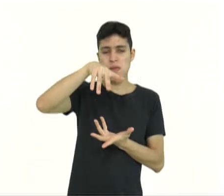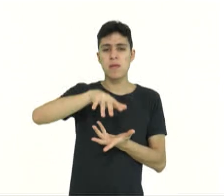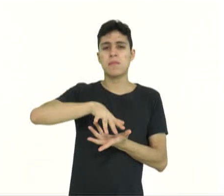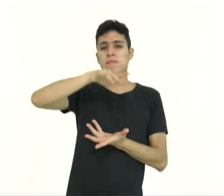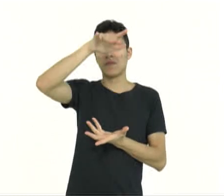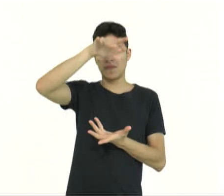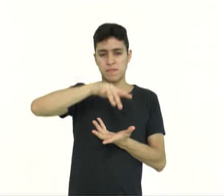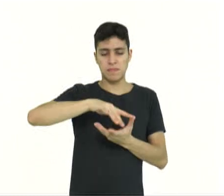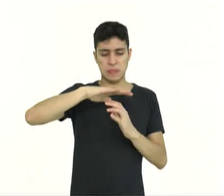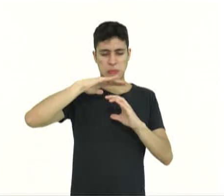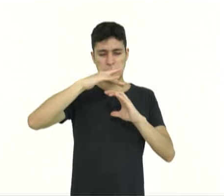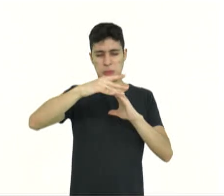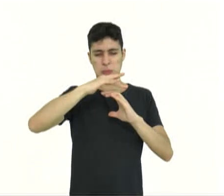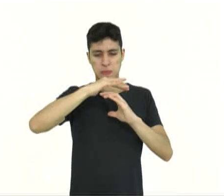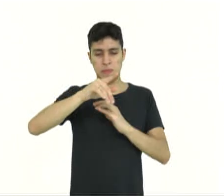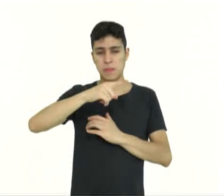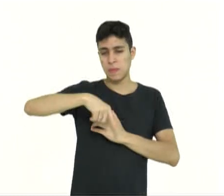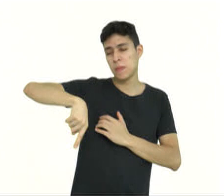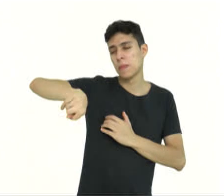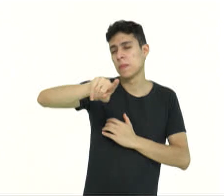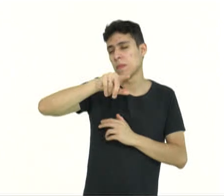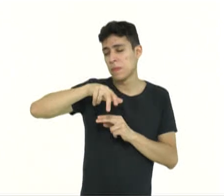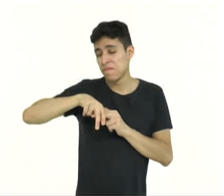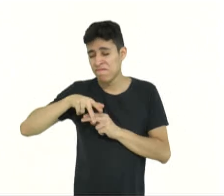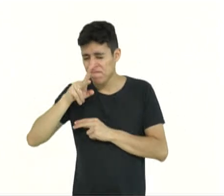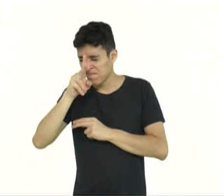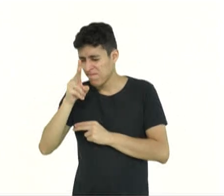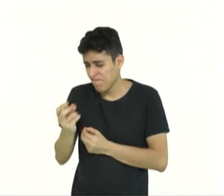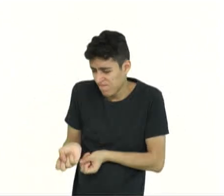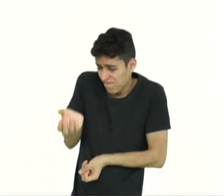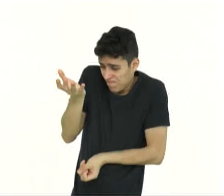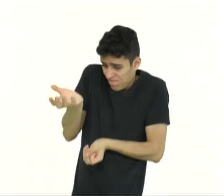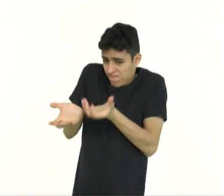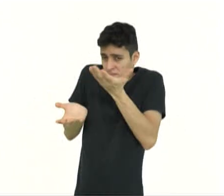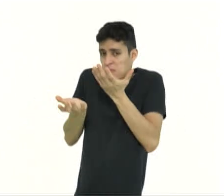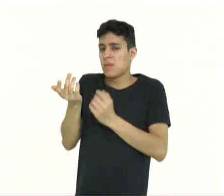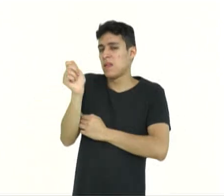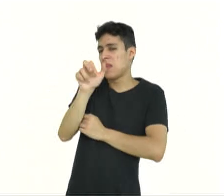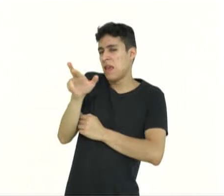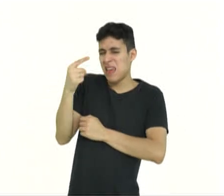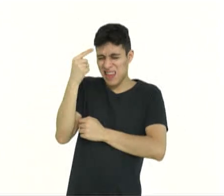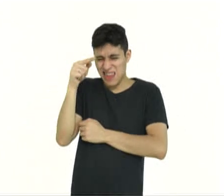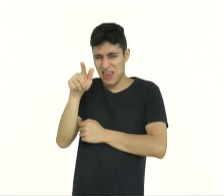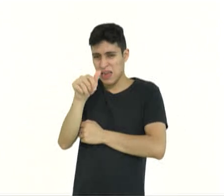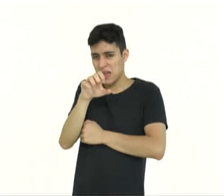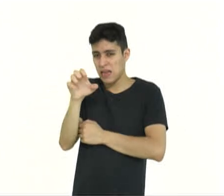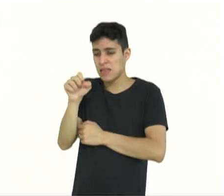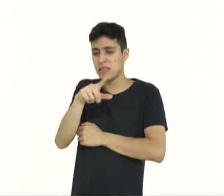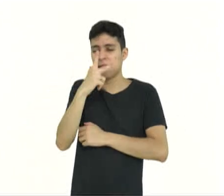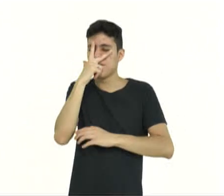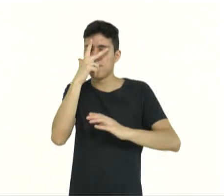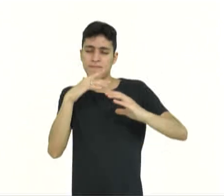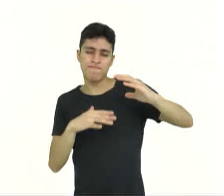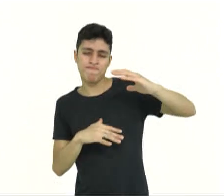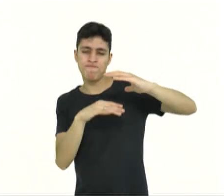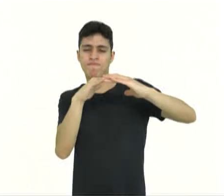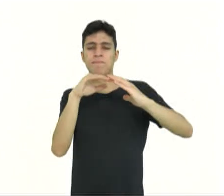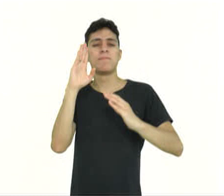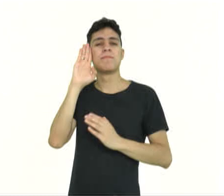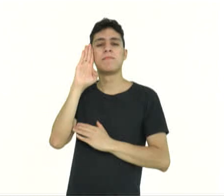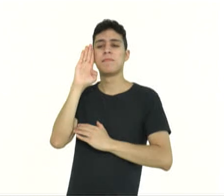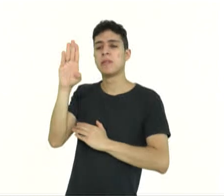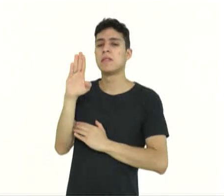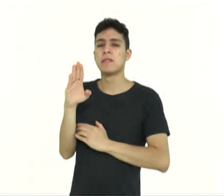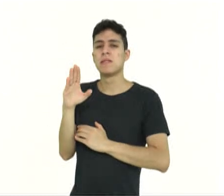causada por massivas, muitas emissões de gases, que intensificam o efeito estufa, especialmente a queima de